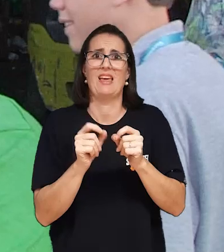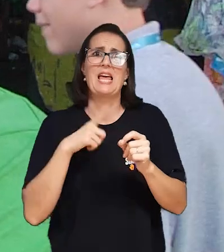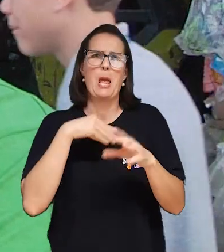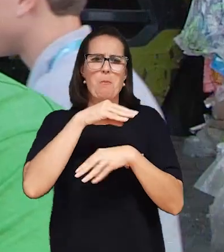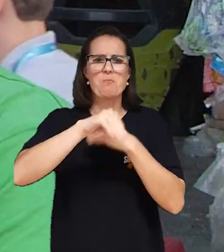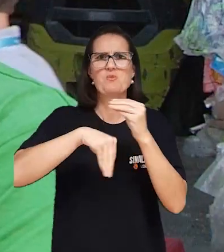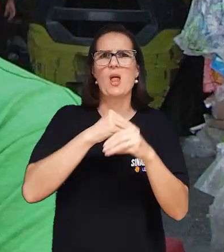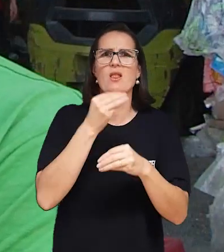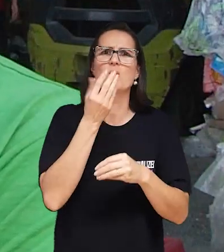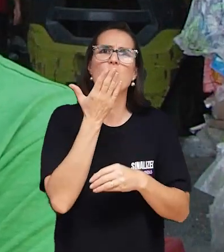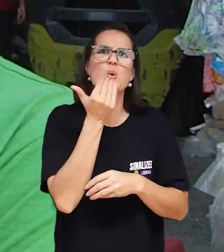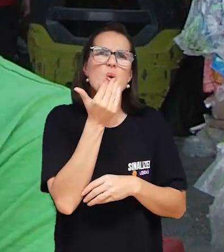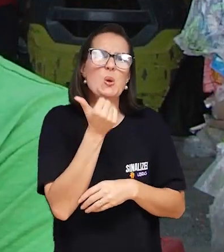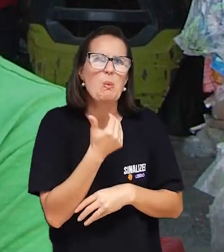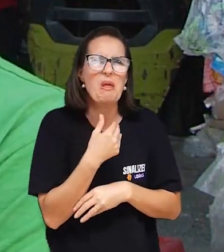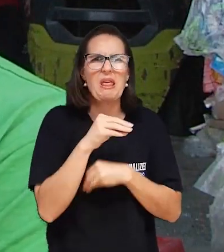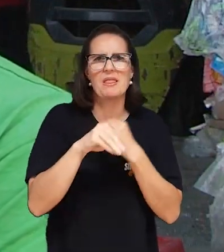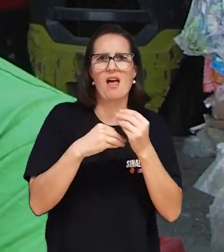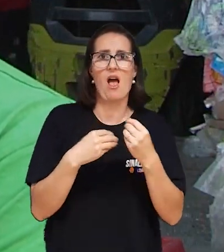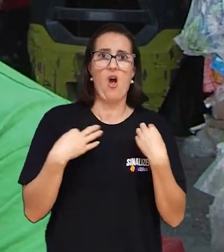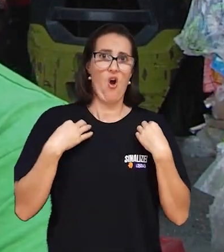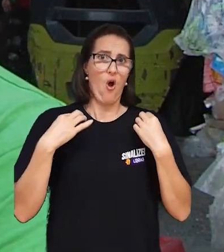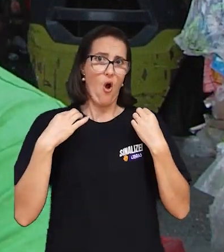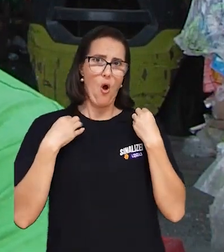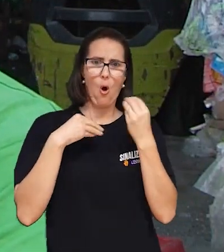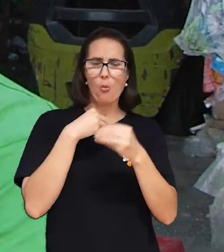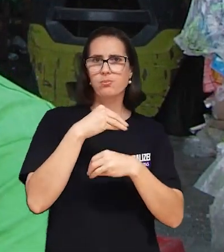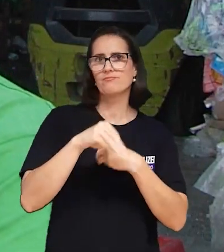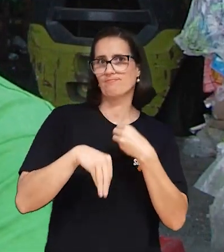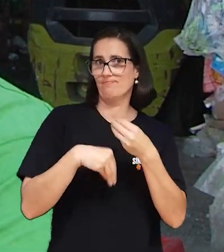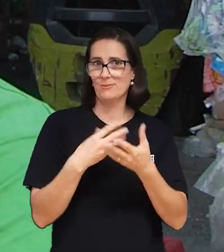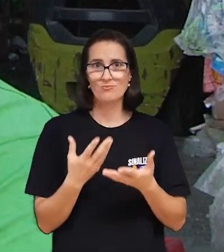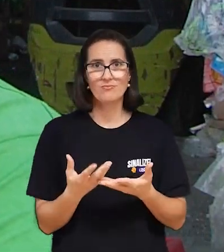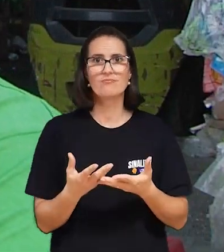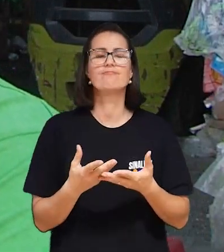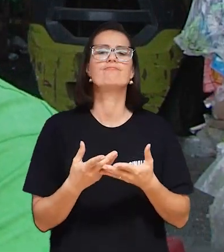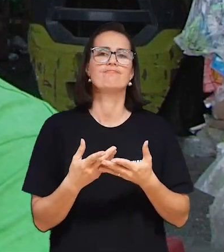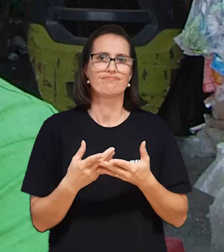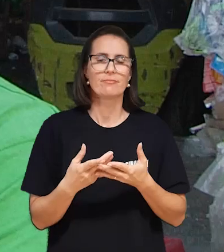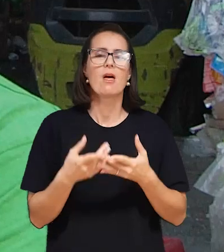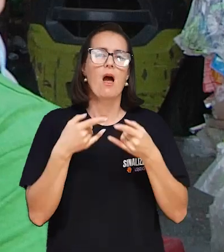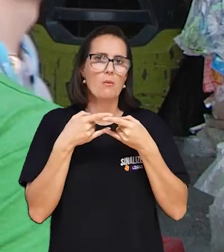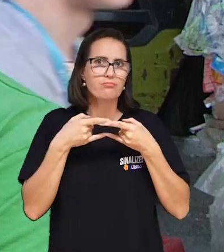grande dificuldade hoje é o resto de comida, a roupa, né,